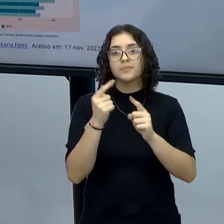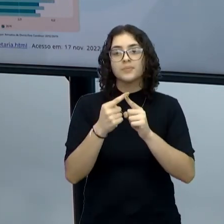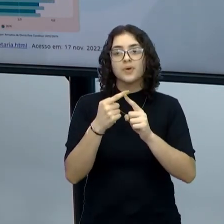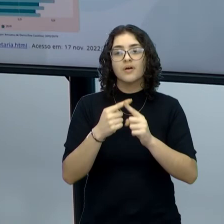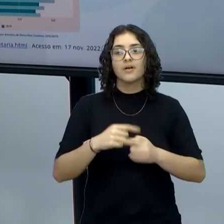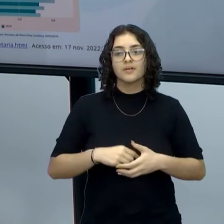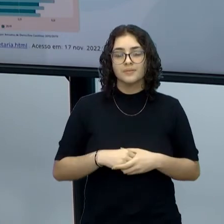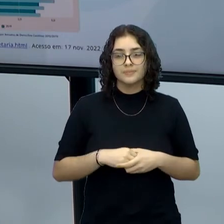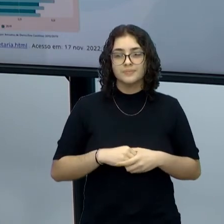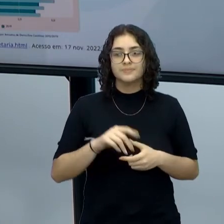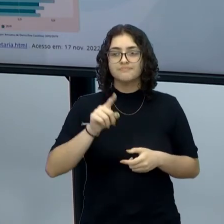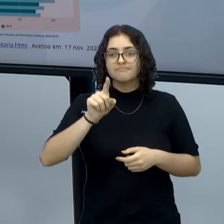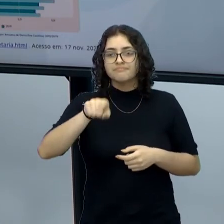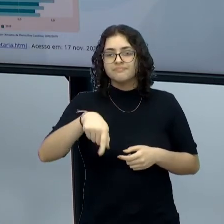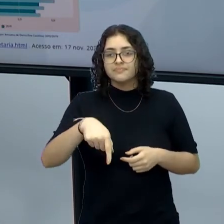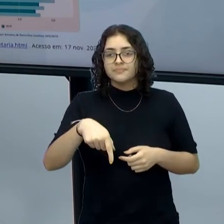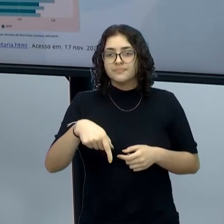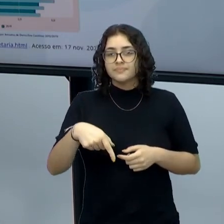é uma forma